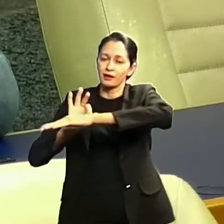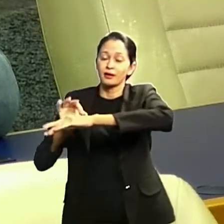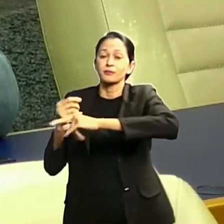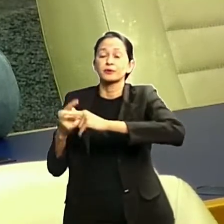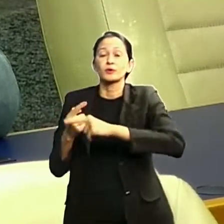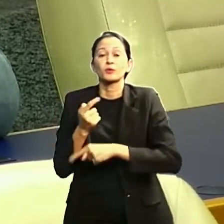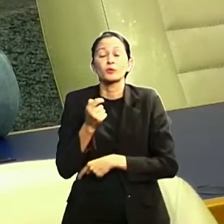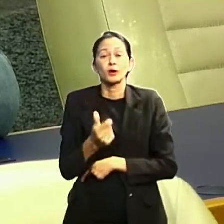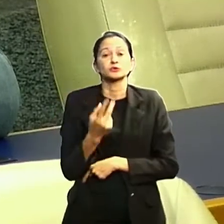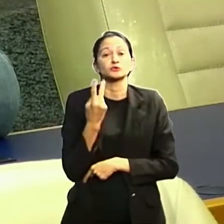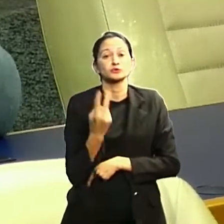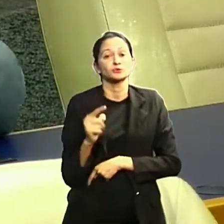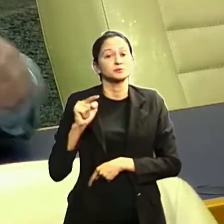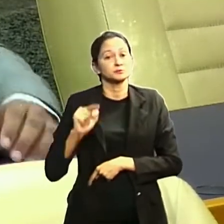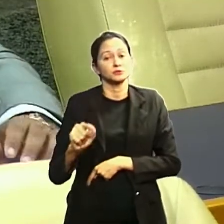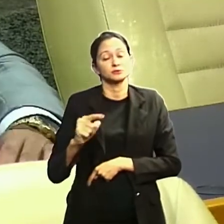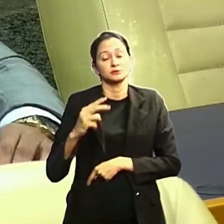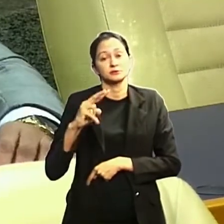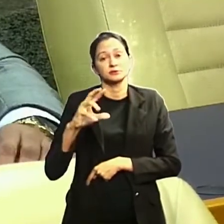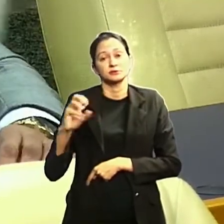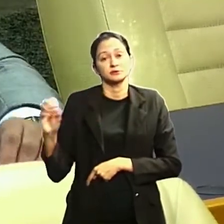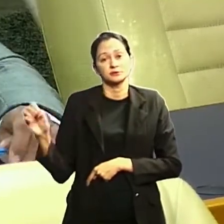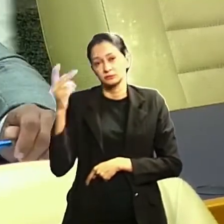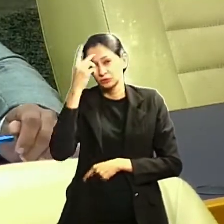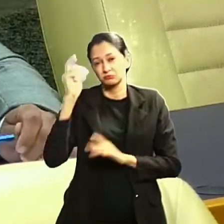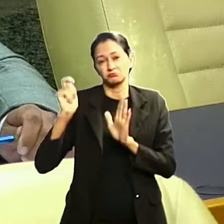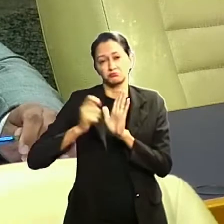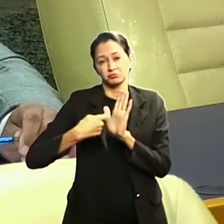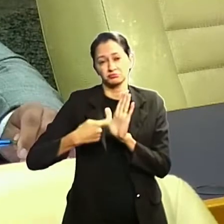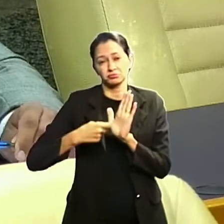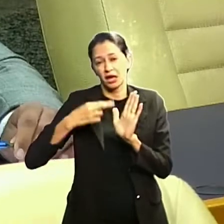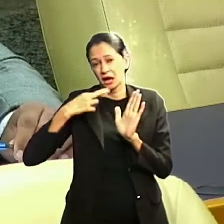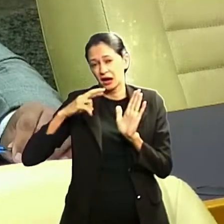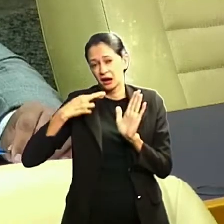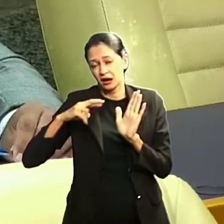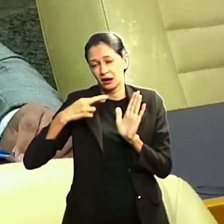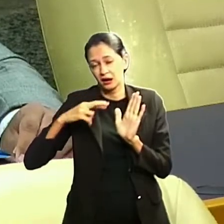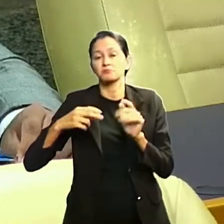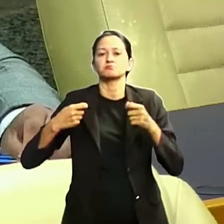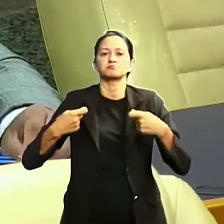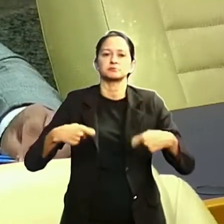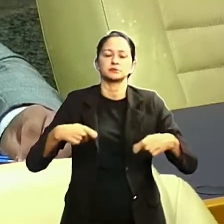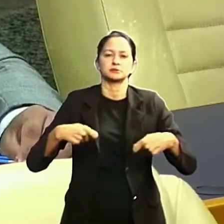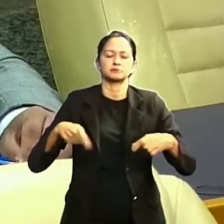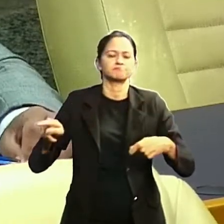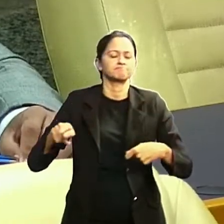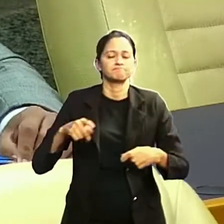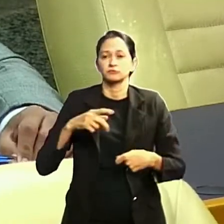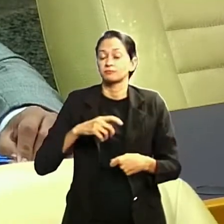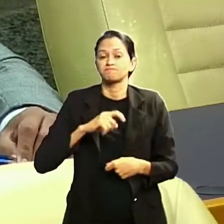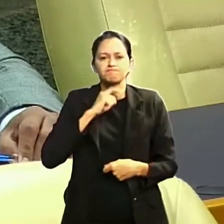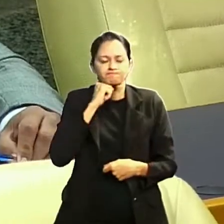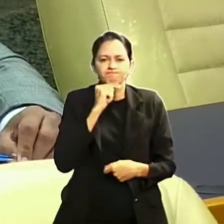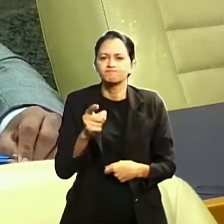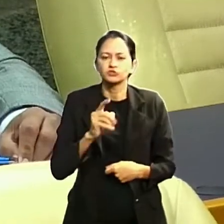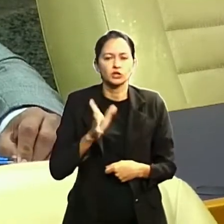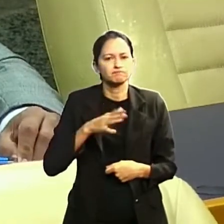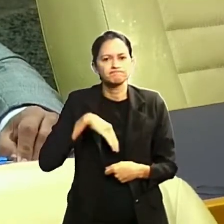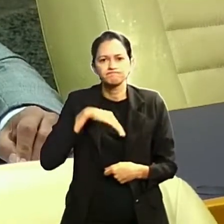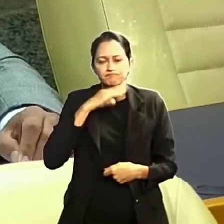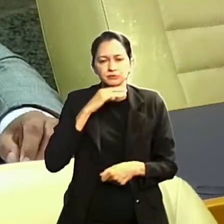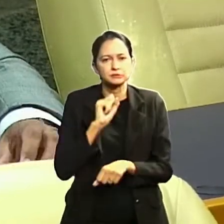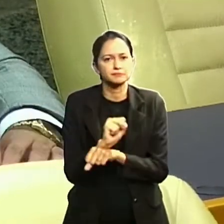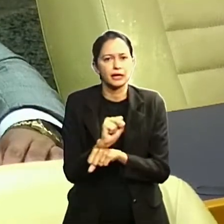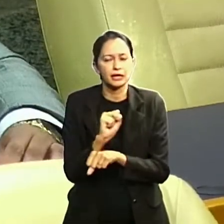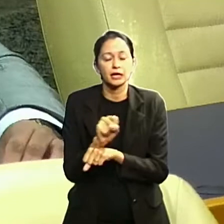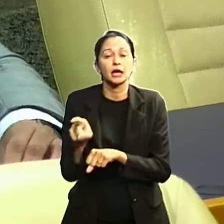quase 2.500 assinaturas apenas 4 dias. A população está praticamente que revoltada com a situação daquela ponte